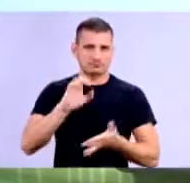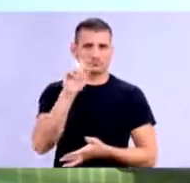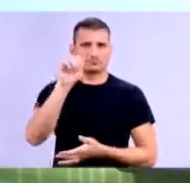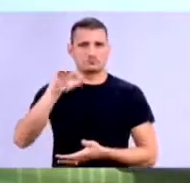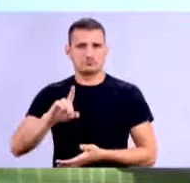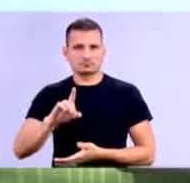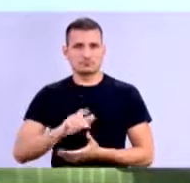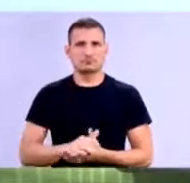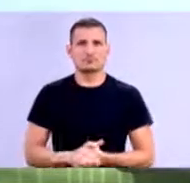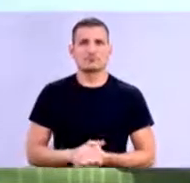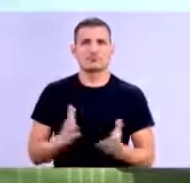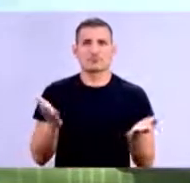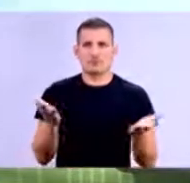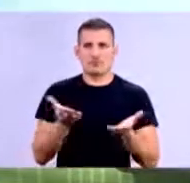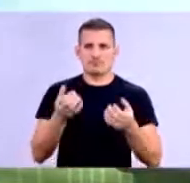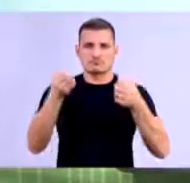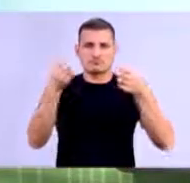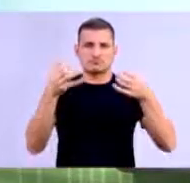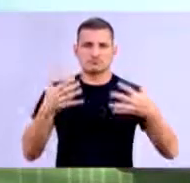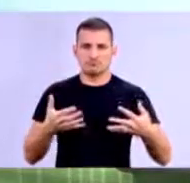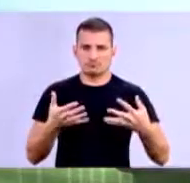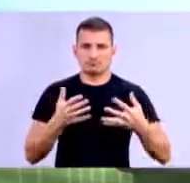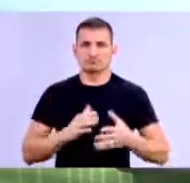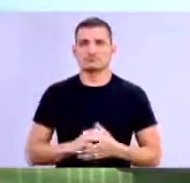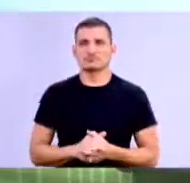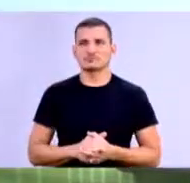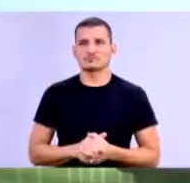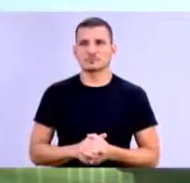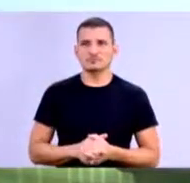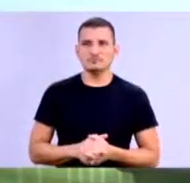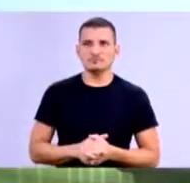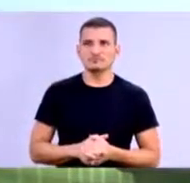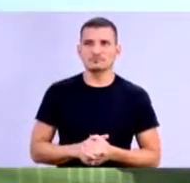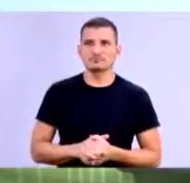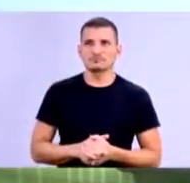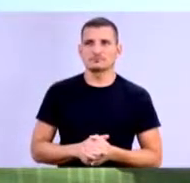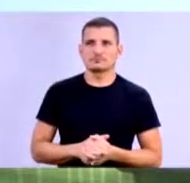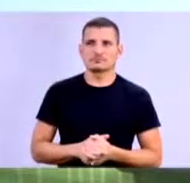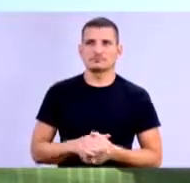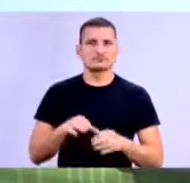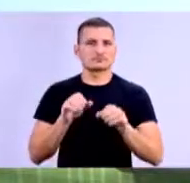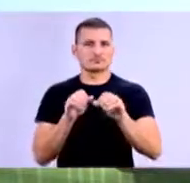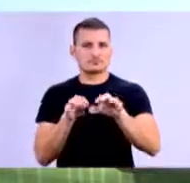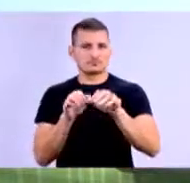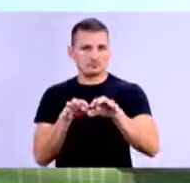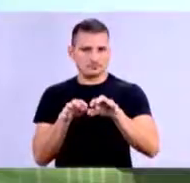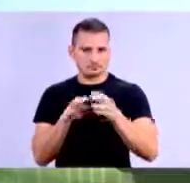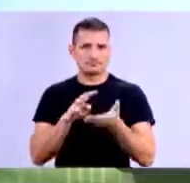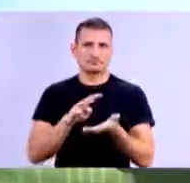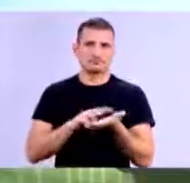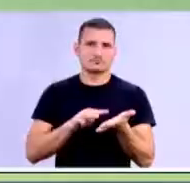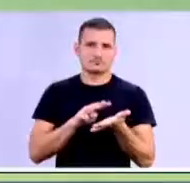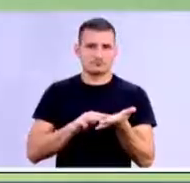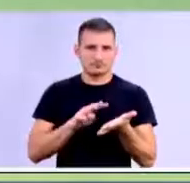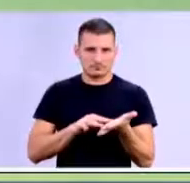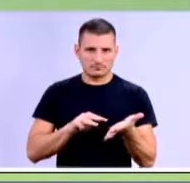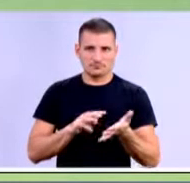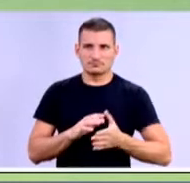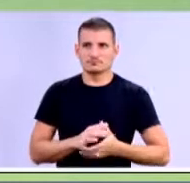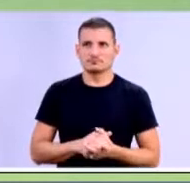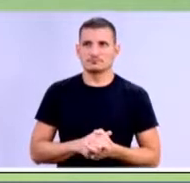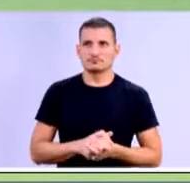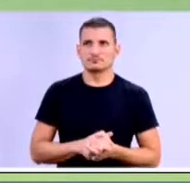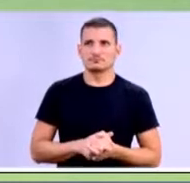EAD. Agora eu vou te falar, vamos te ensinar sobre uma metodologia, a